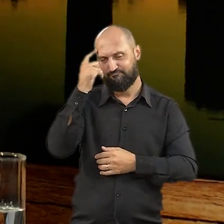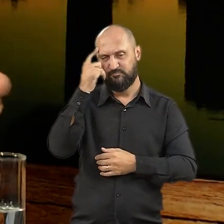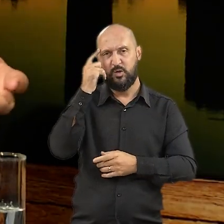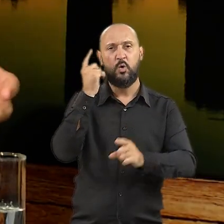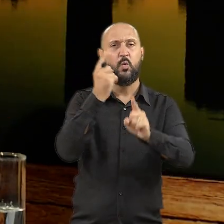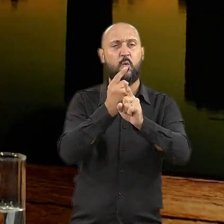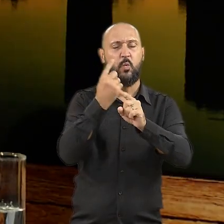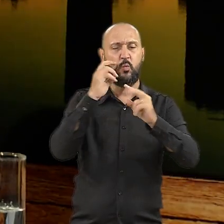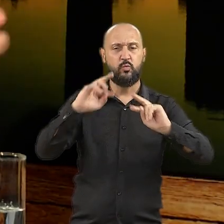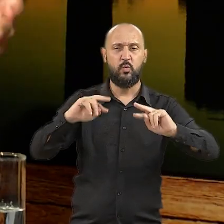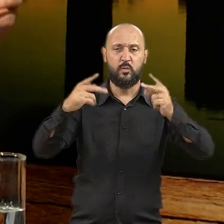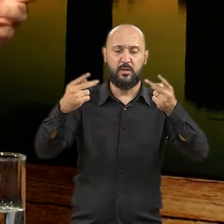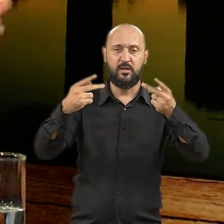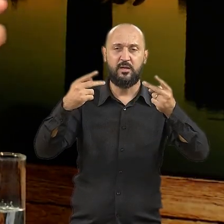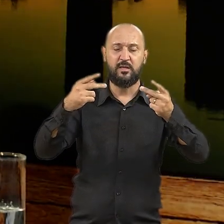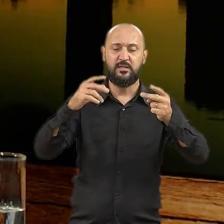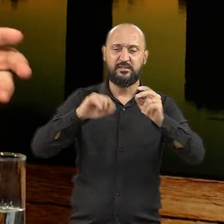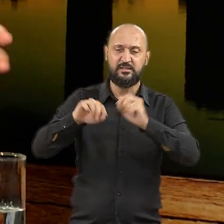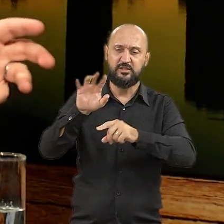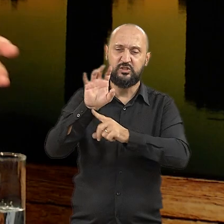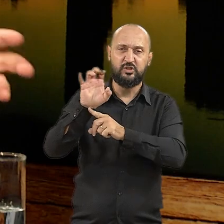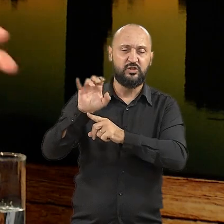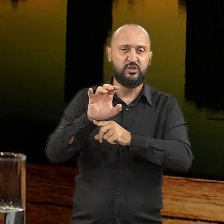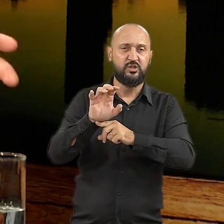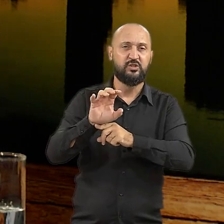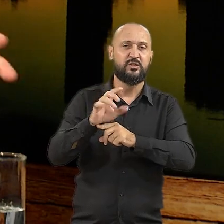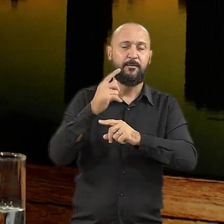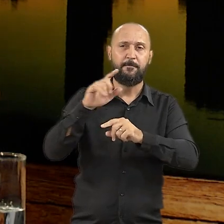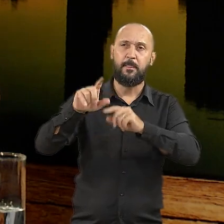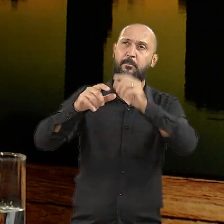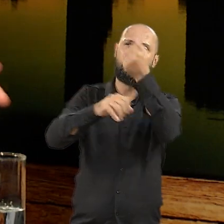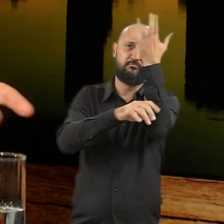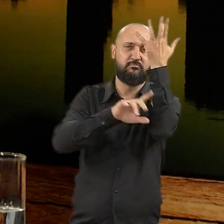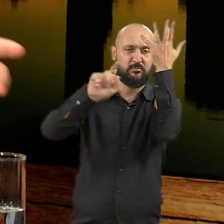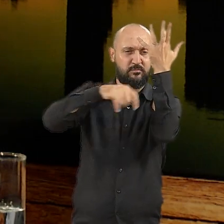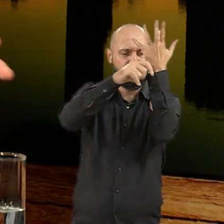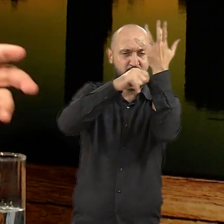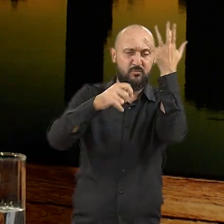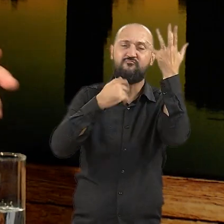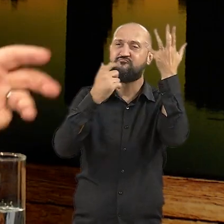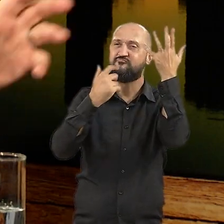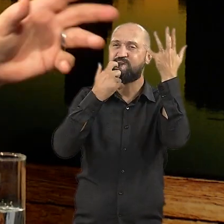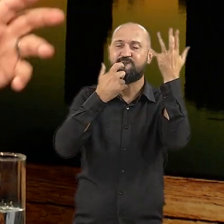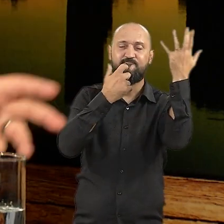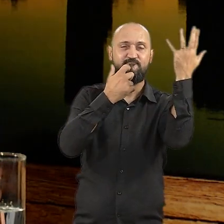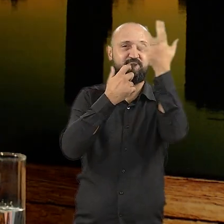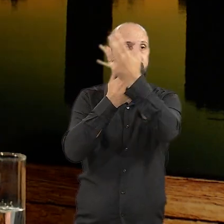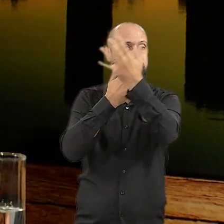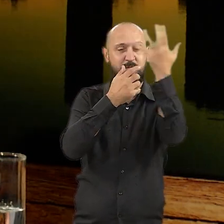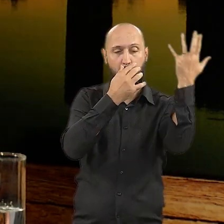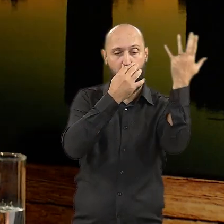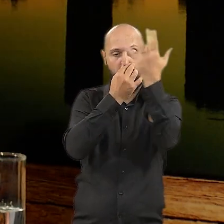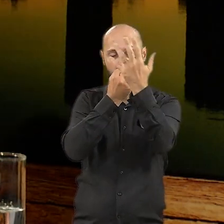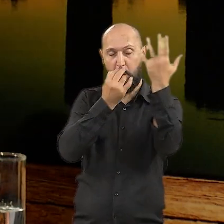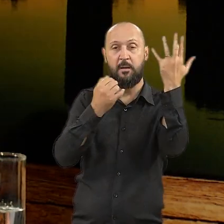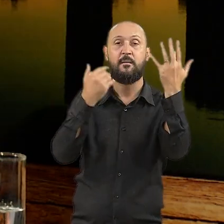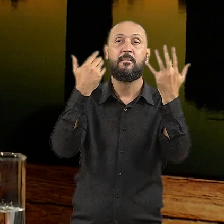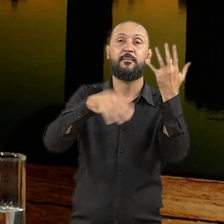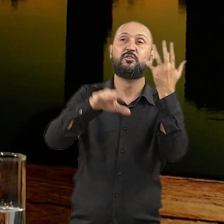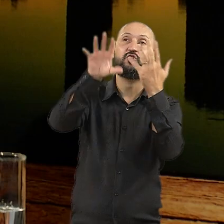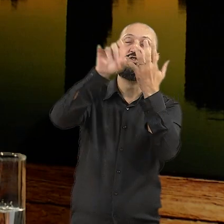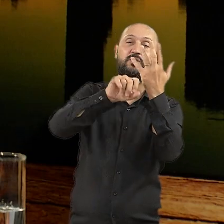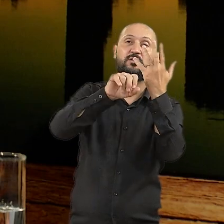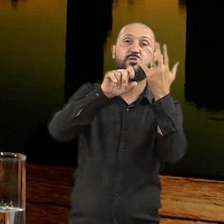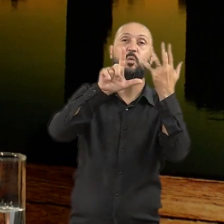outro achou um link de micro-ondas, tentou uma visada, primeiro amarrou num coqueiro, lógico que não funcionou, porque ela balançava, ele